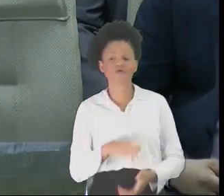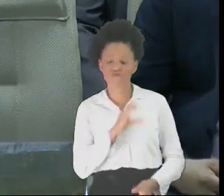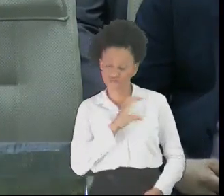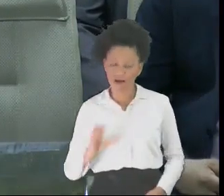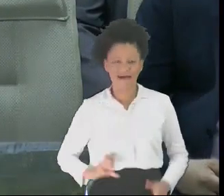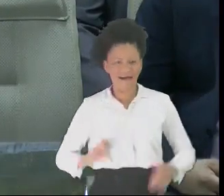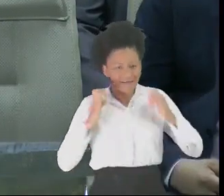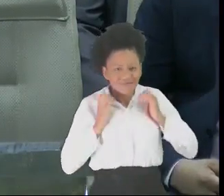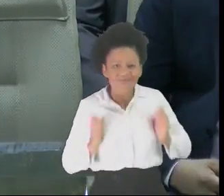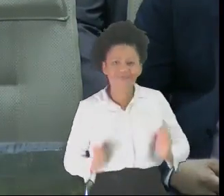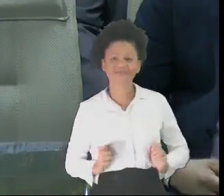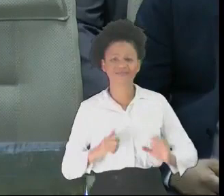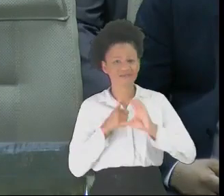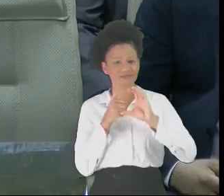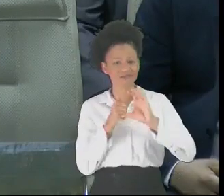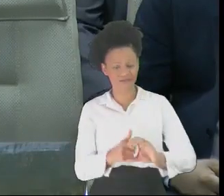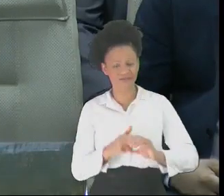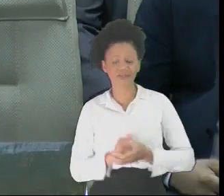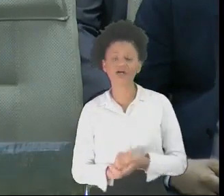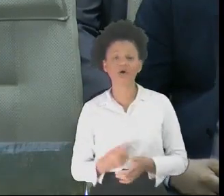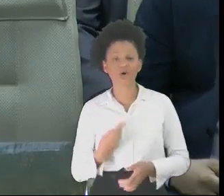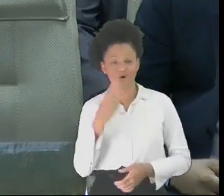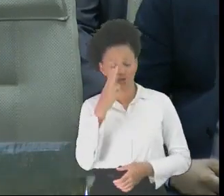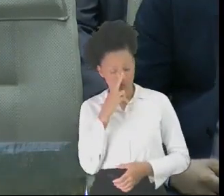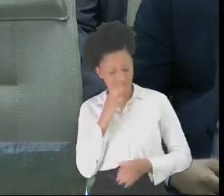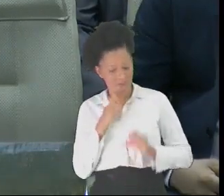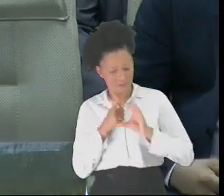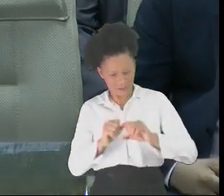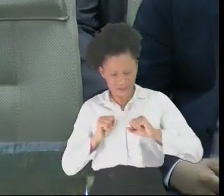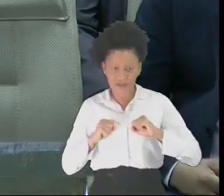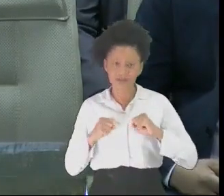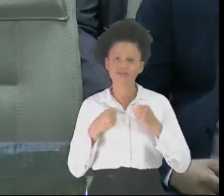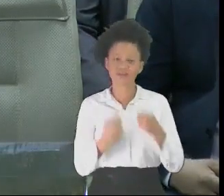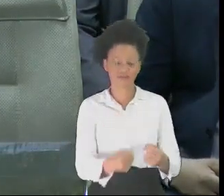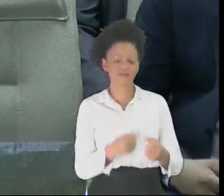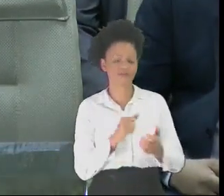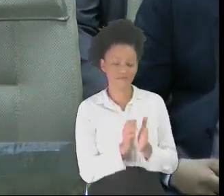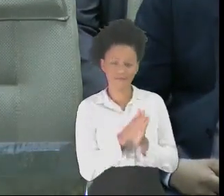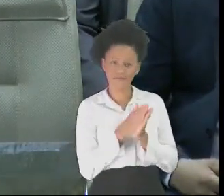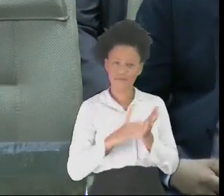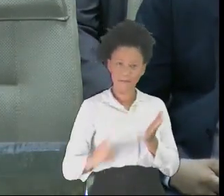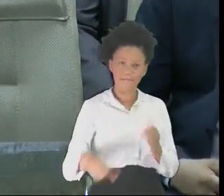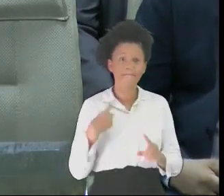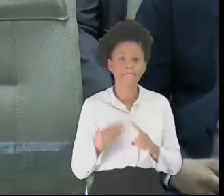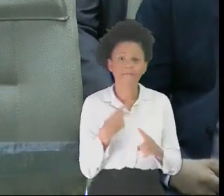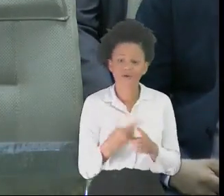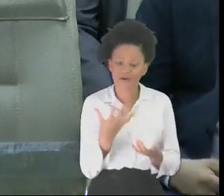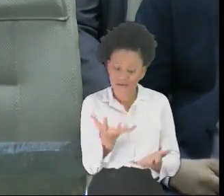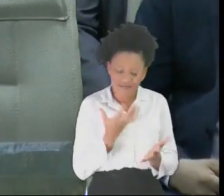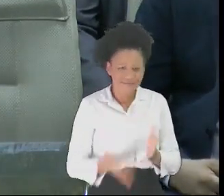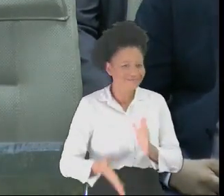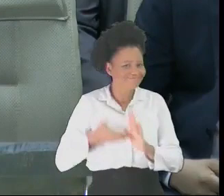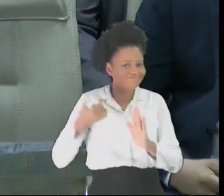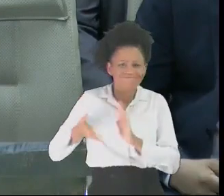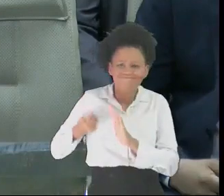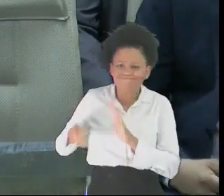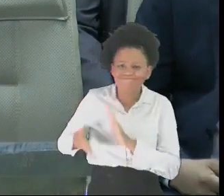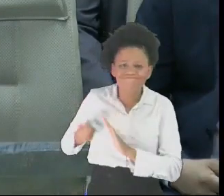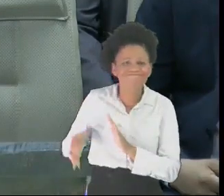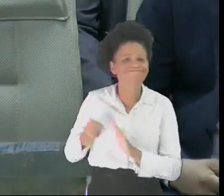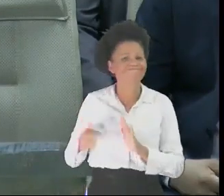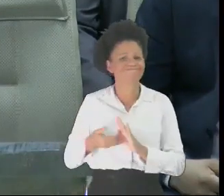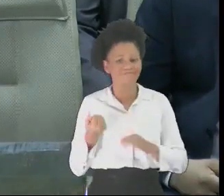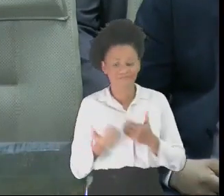ética cristã, os cristãos que defendem as escrituras, esses estão incomodando, porque eles querem tirar o sal. Esse sal